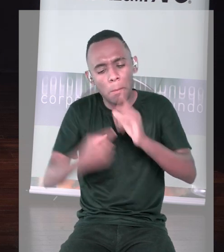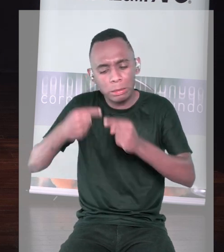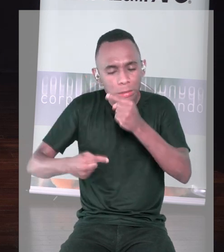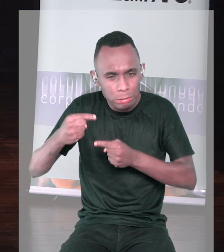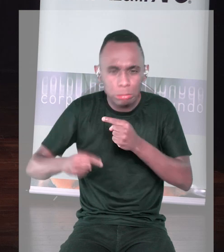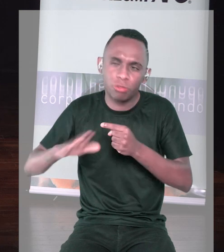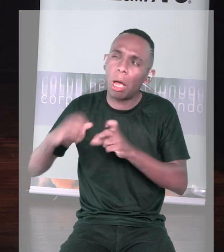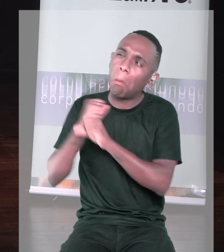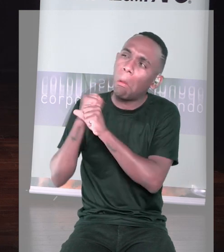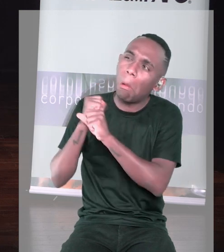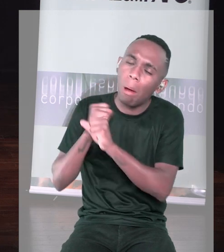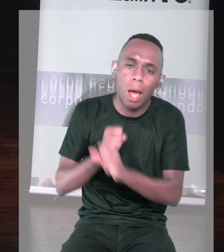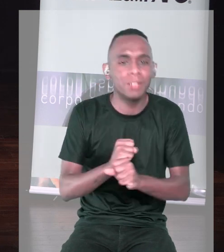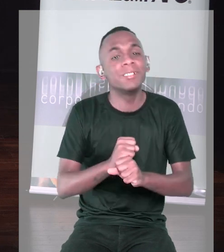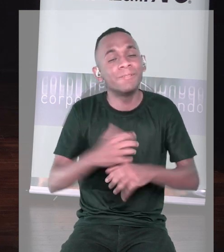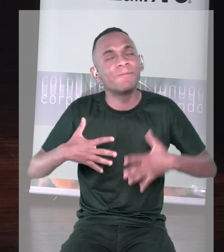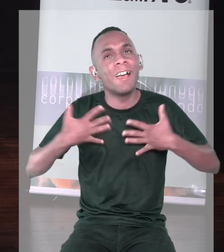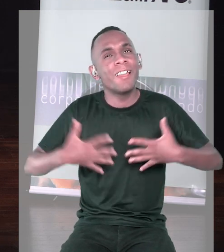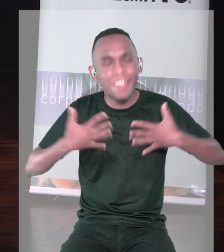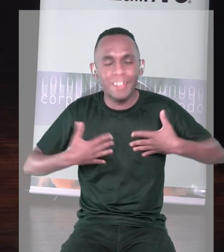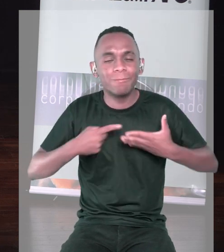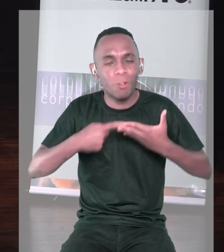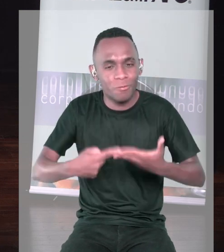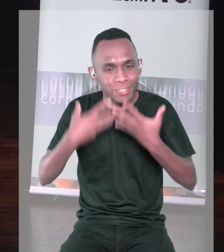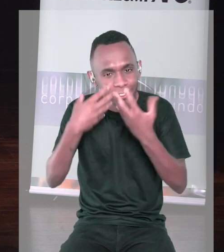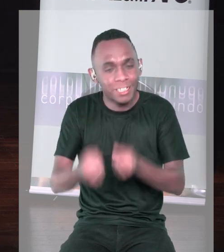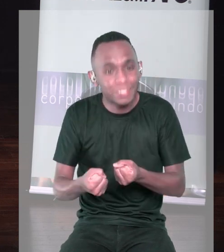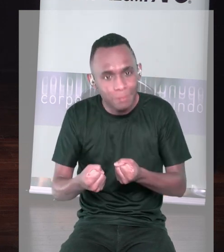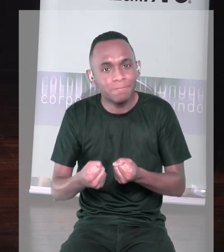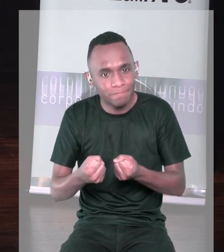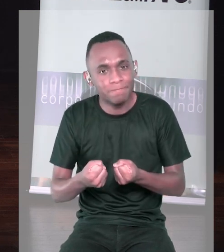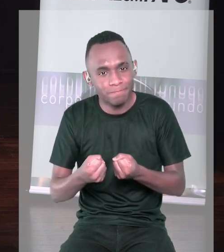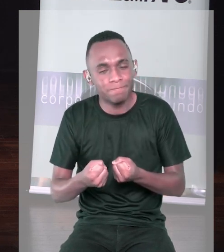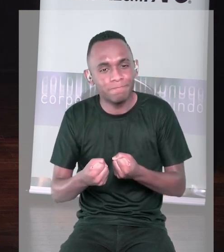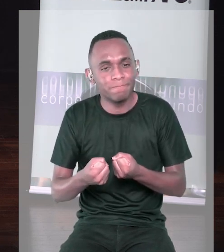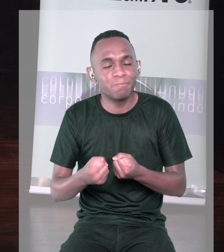esses ciclos há tantas décadas. Então, é uma alegria corresponder